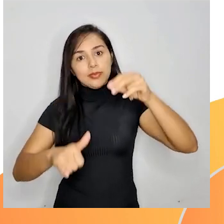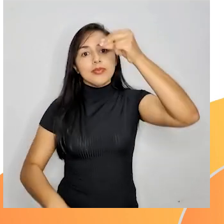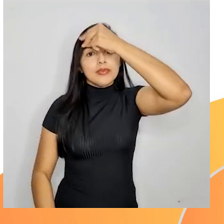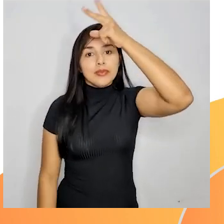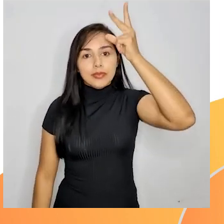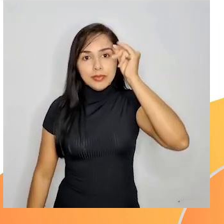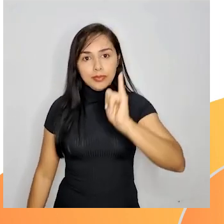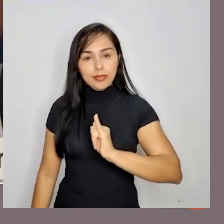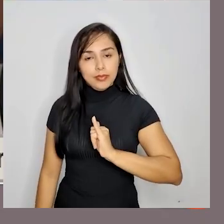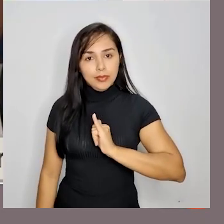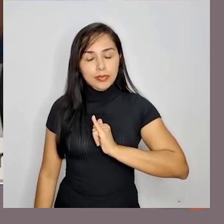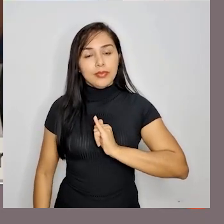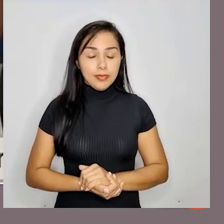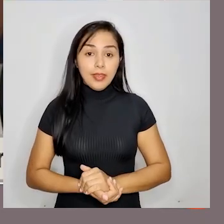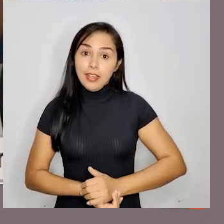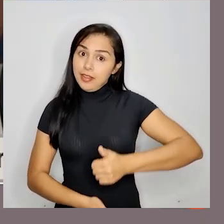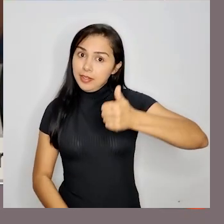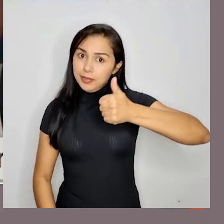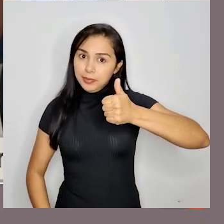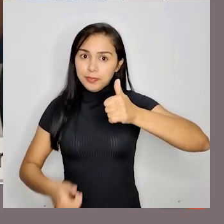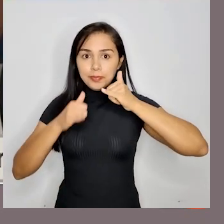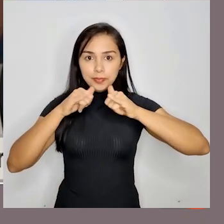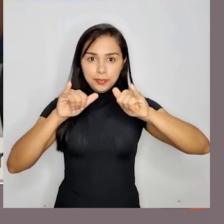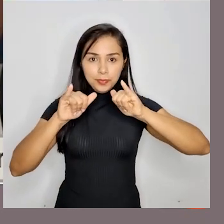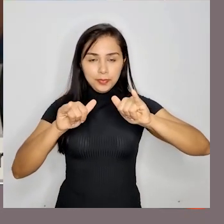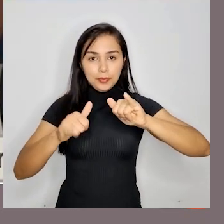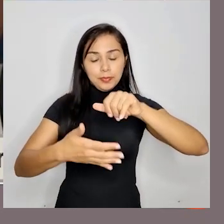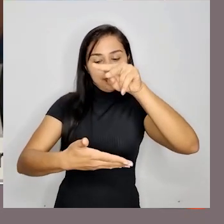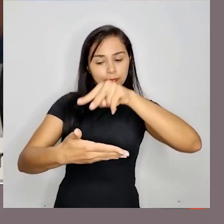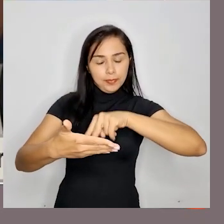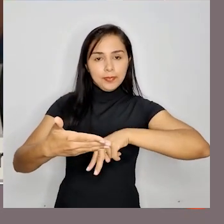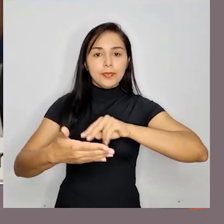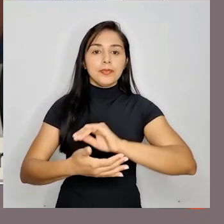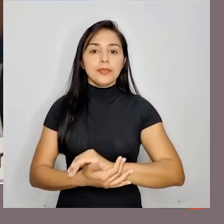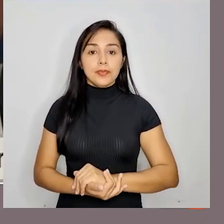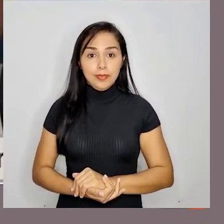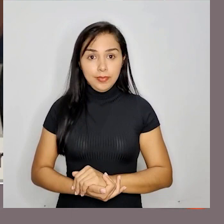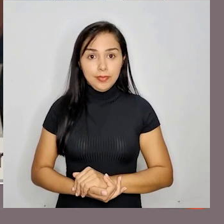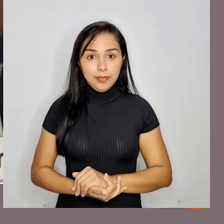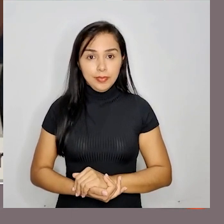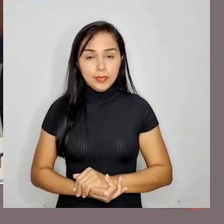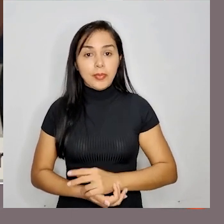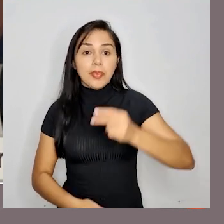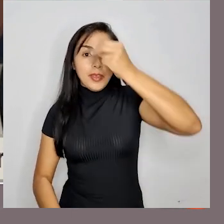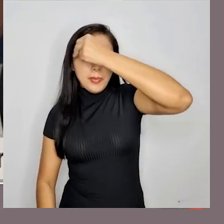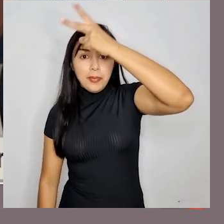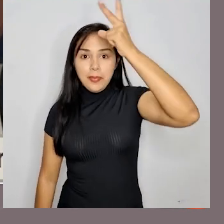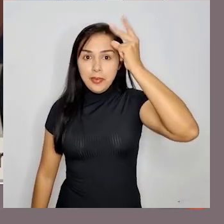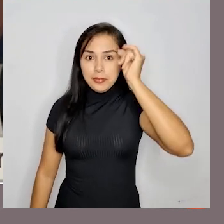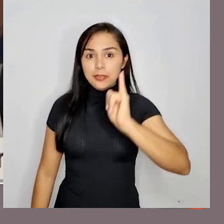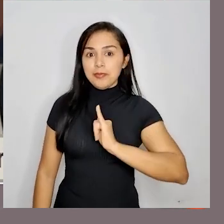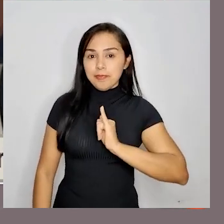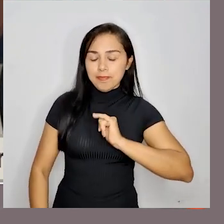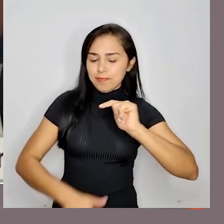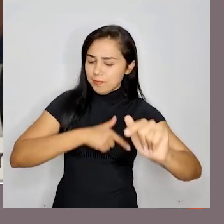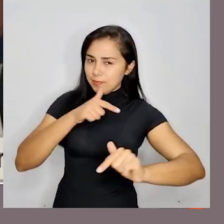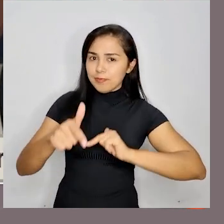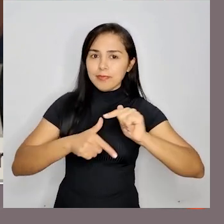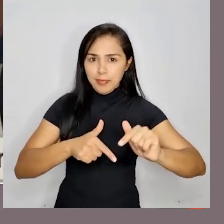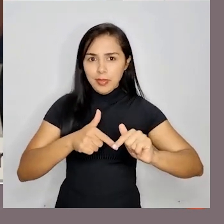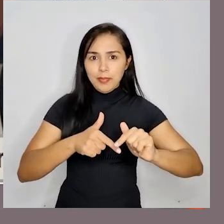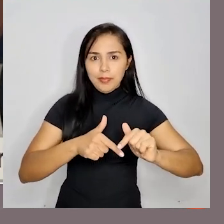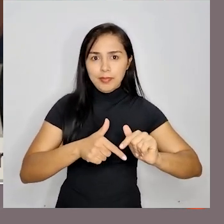tá? Na primeira notícia nós temos, leia essa manchete comigo. Prefeitura está na área, leva